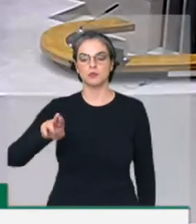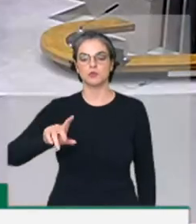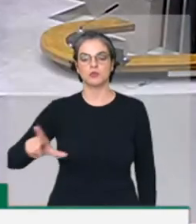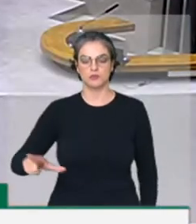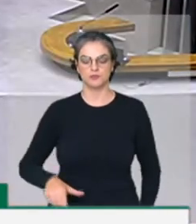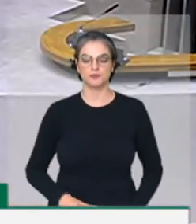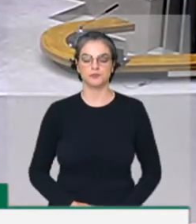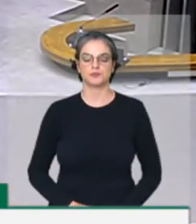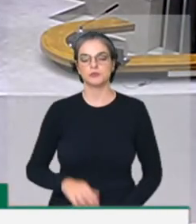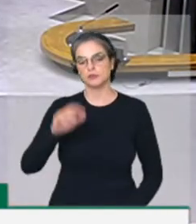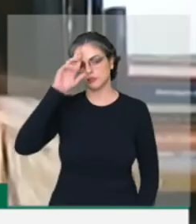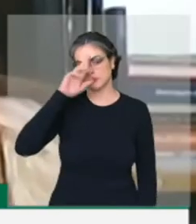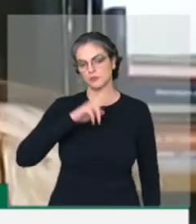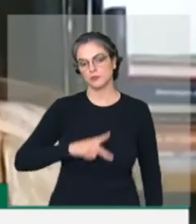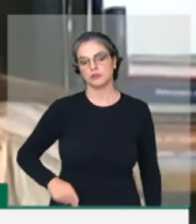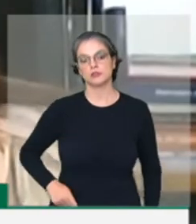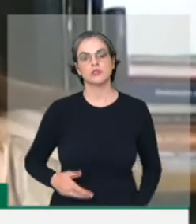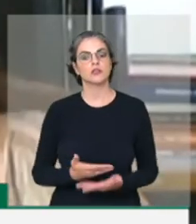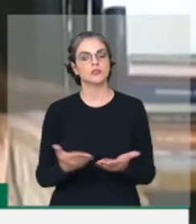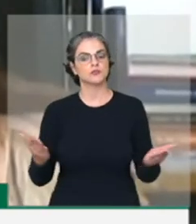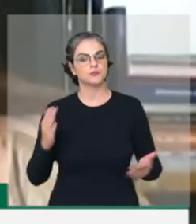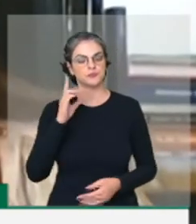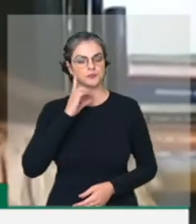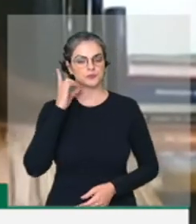Senhor presidente, senhores deputados,